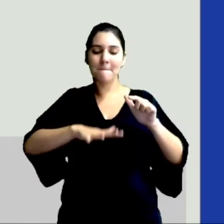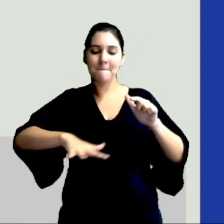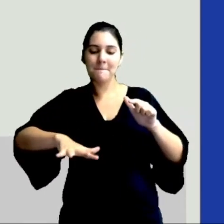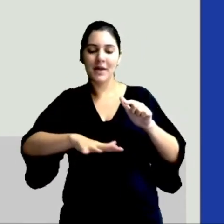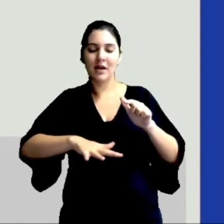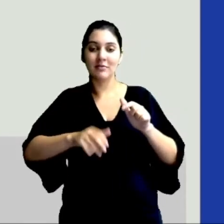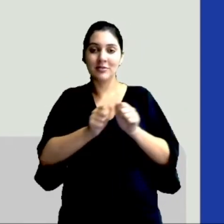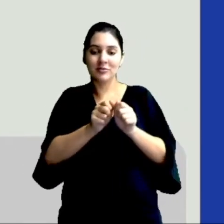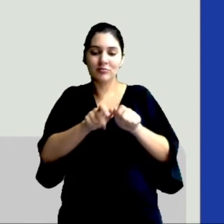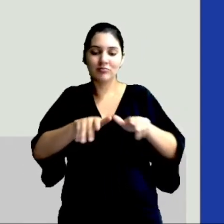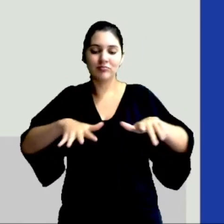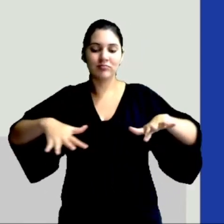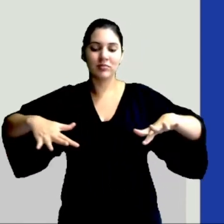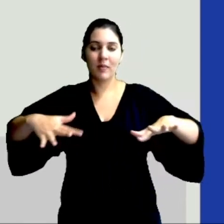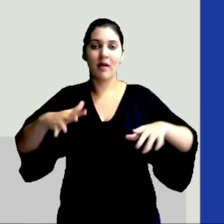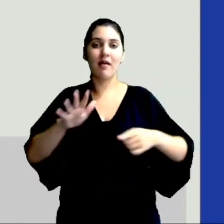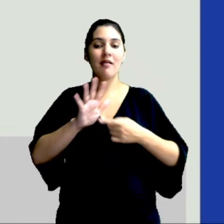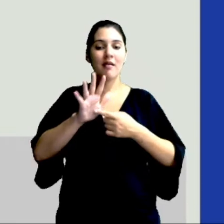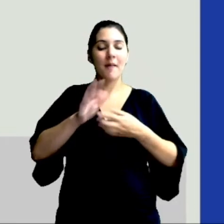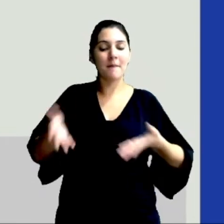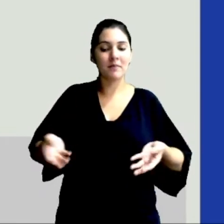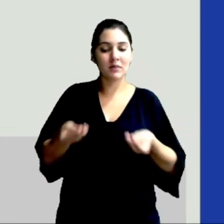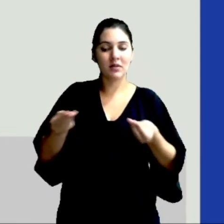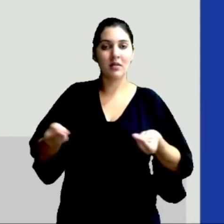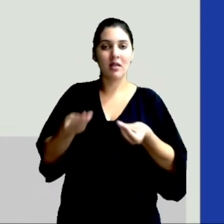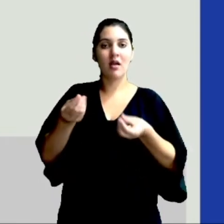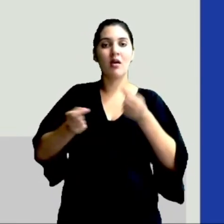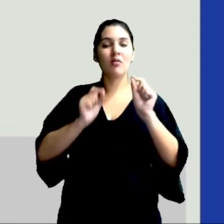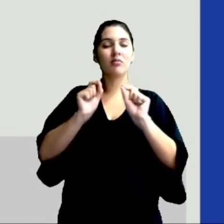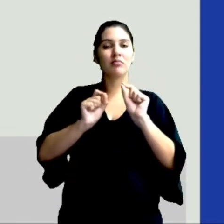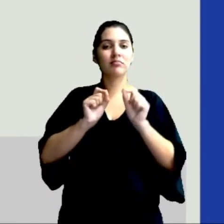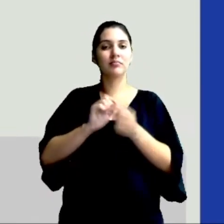né, e oferece condições, né, que seja